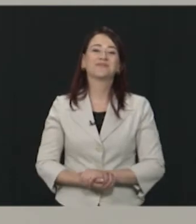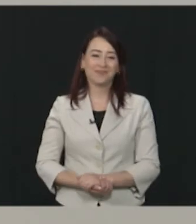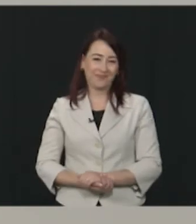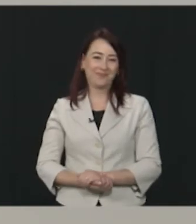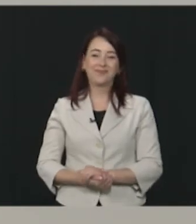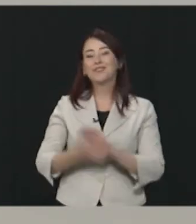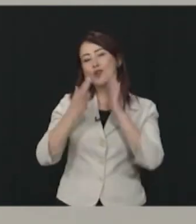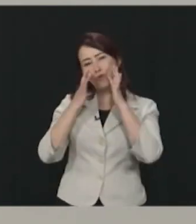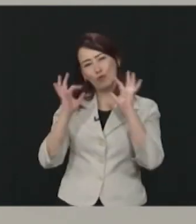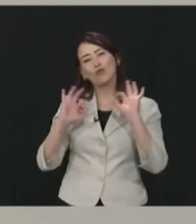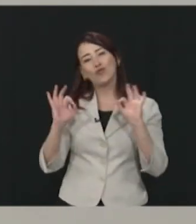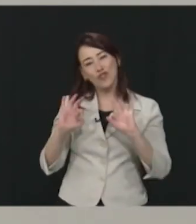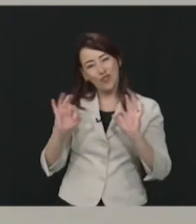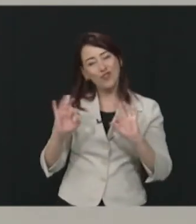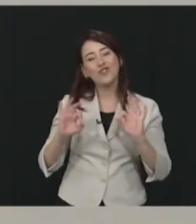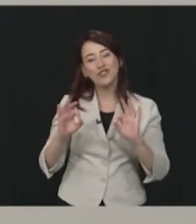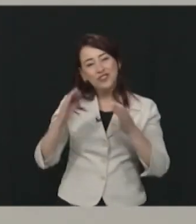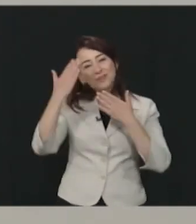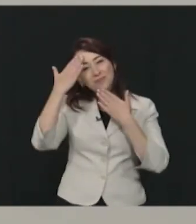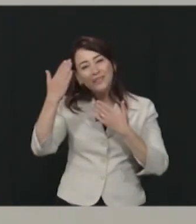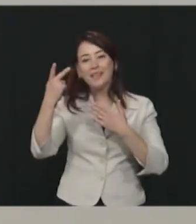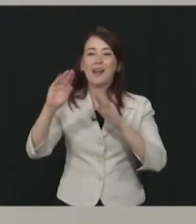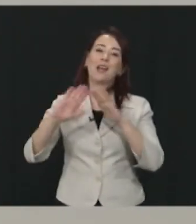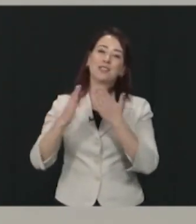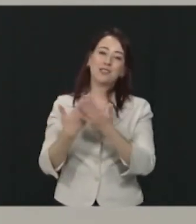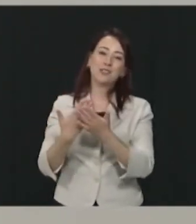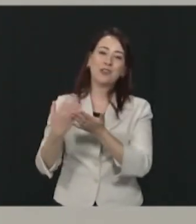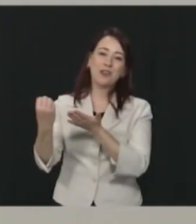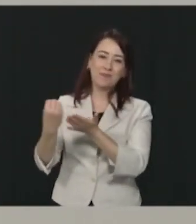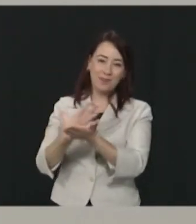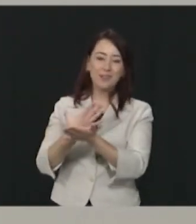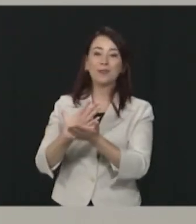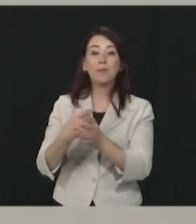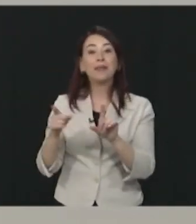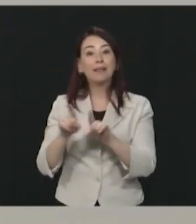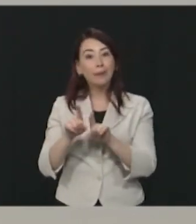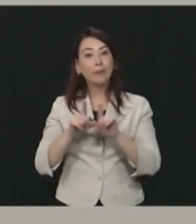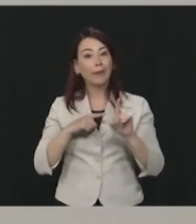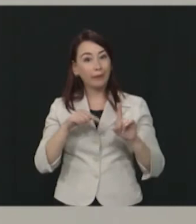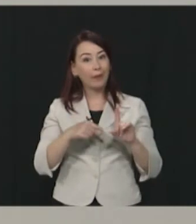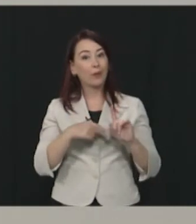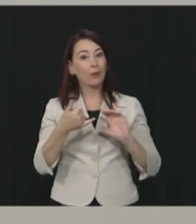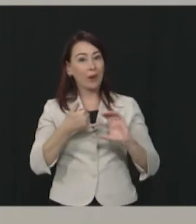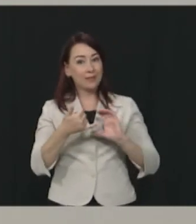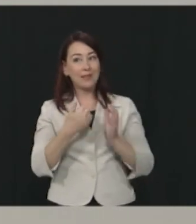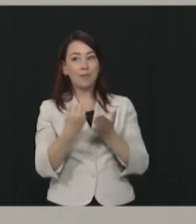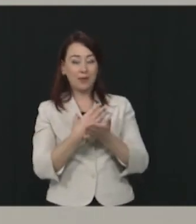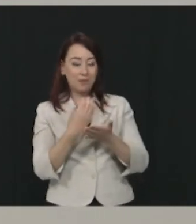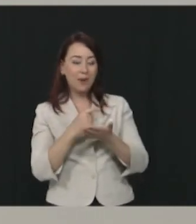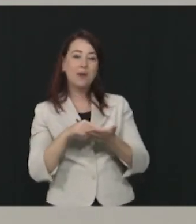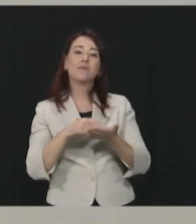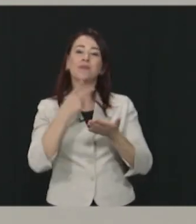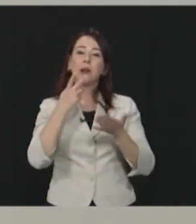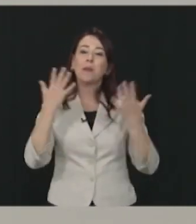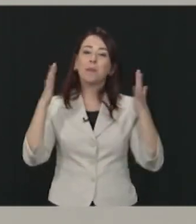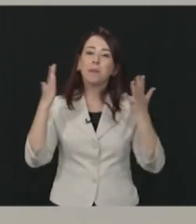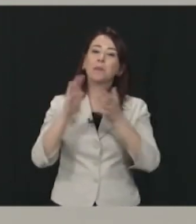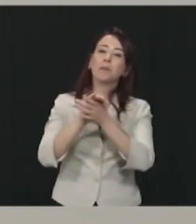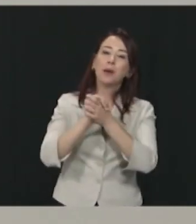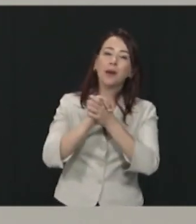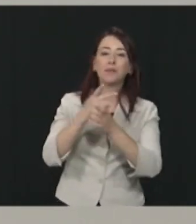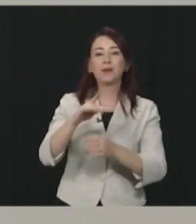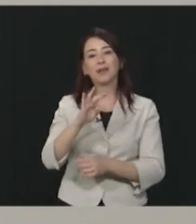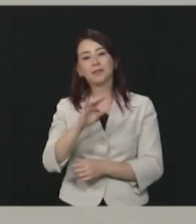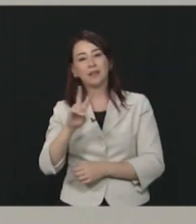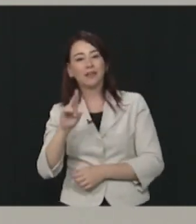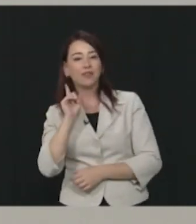Que lindo, gente. Obrigada por mandarem esse vídeo para a gente. Estão chegando mensagens também. Bom dia, parabéns para a Rede Minas por sempre